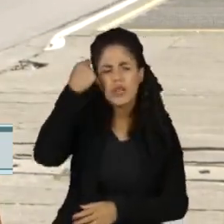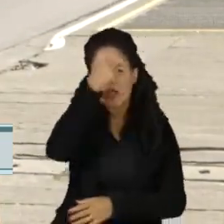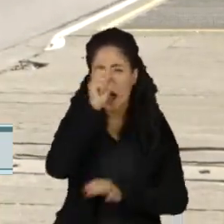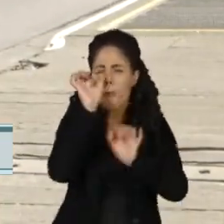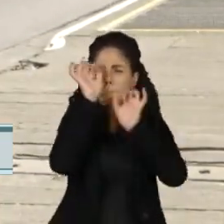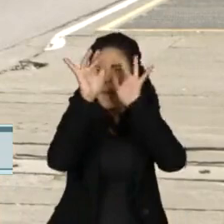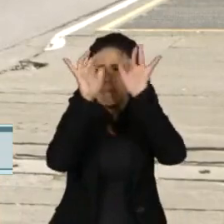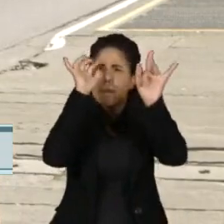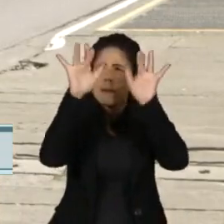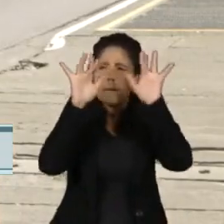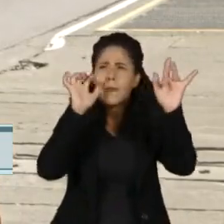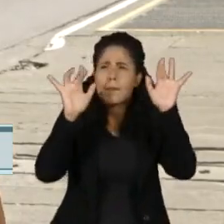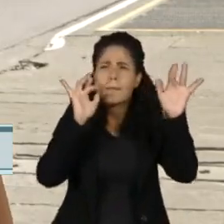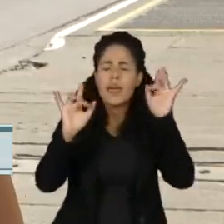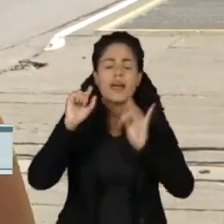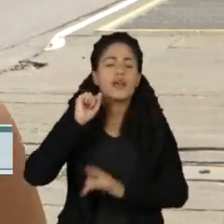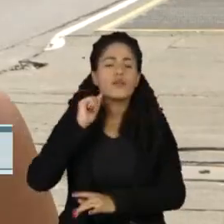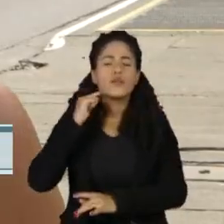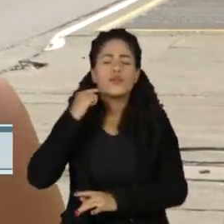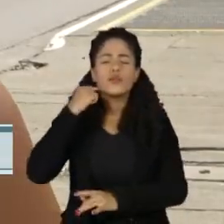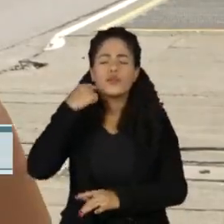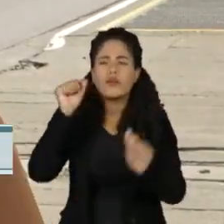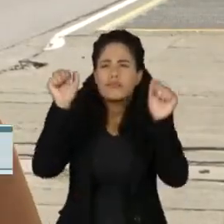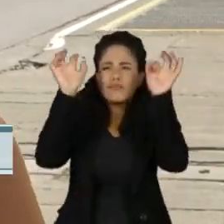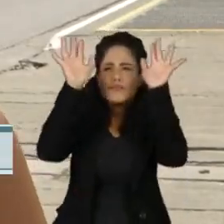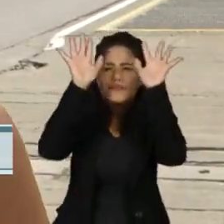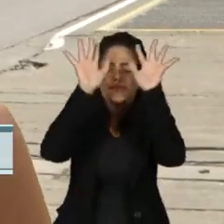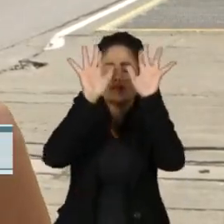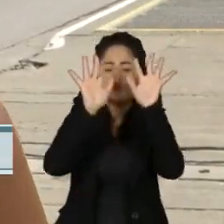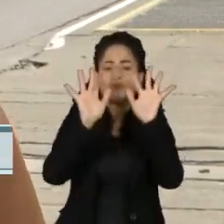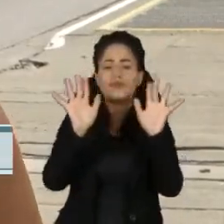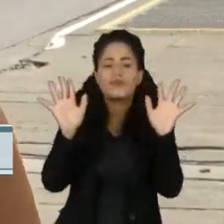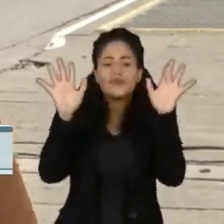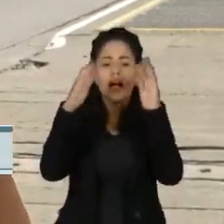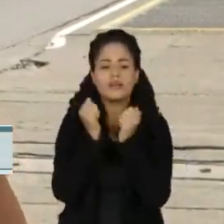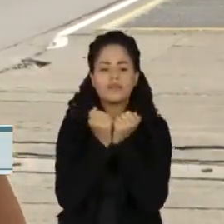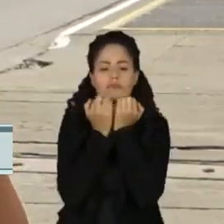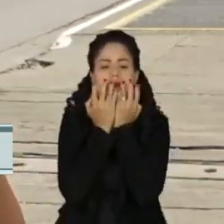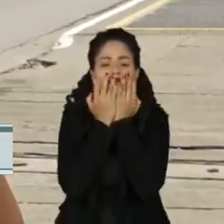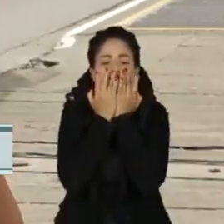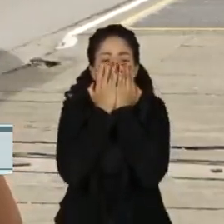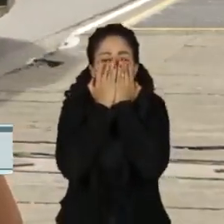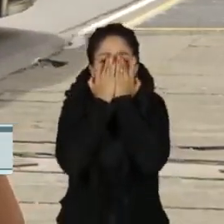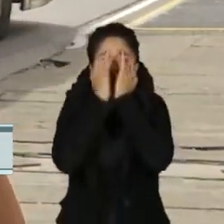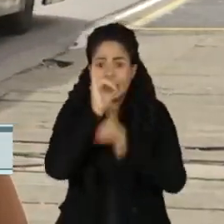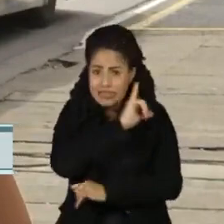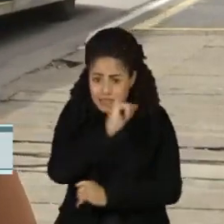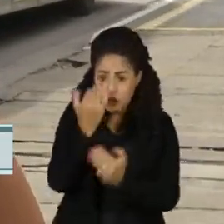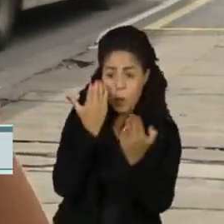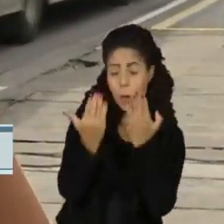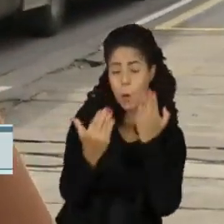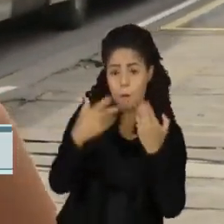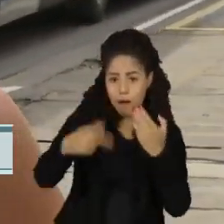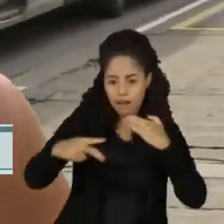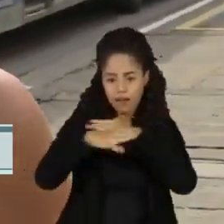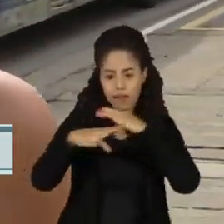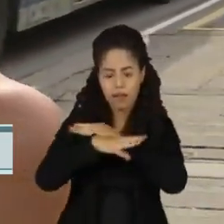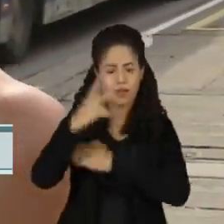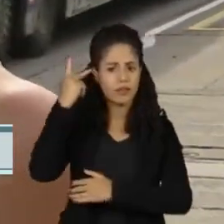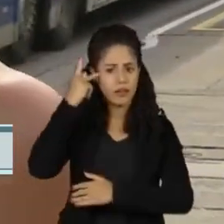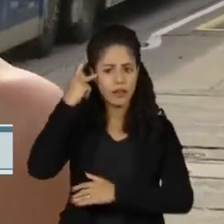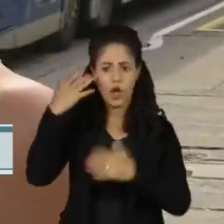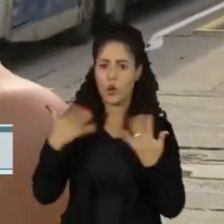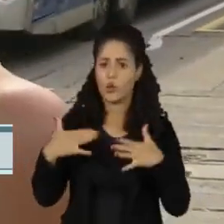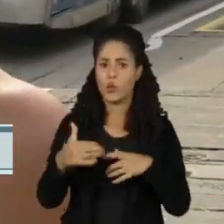microgramas por metro cúbico da partícula fina. E se a gente for comparar com a cidade de São Paulo, né, então